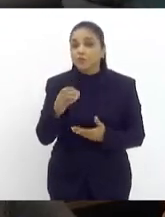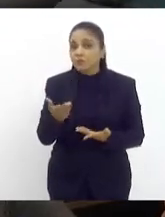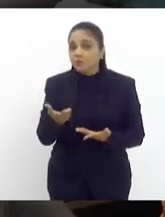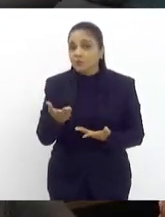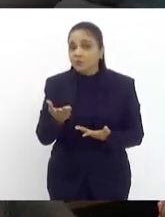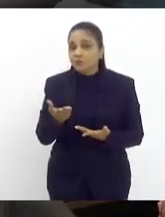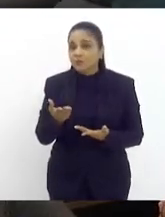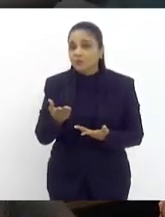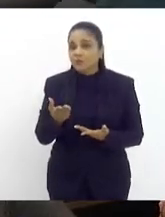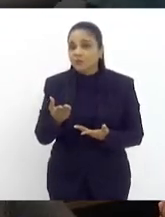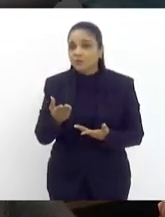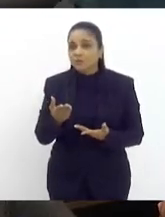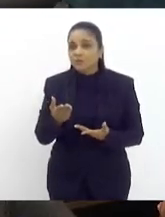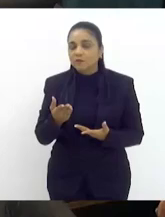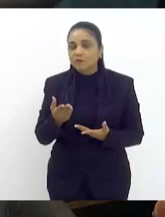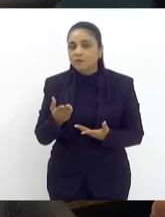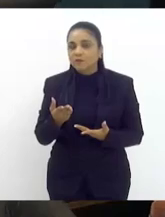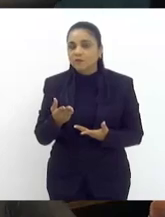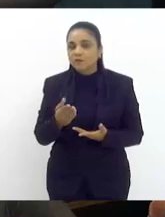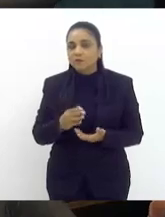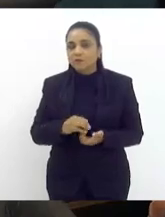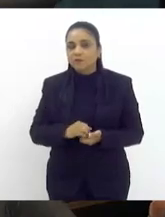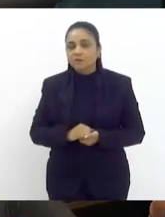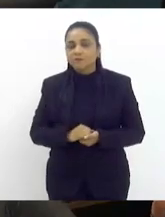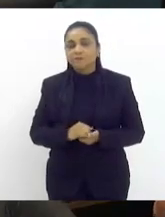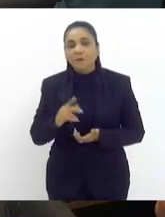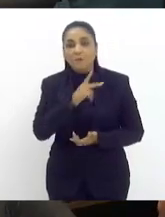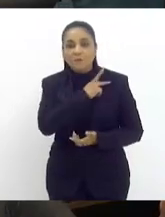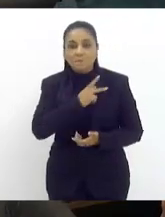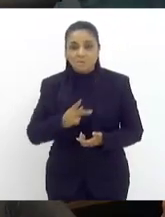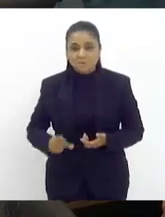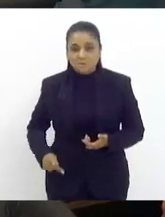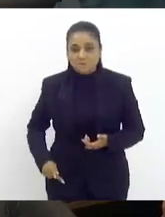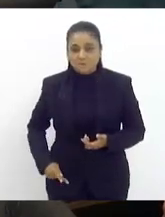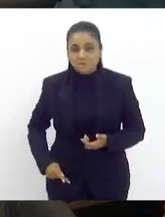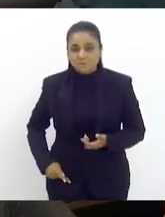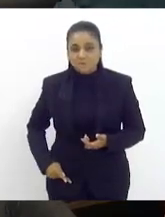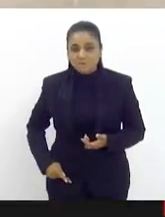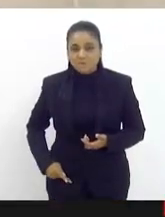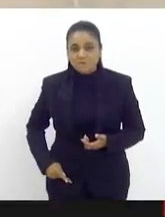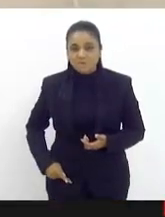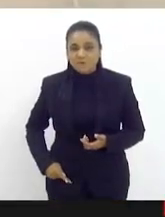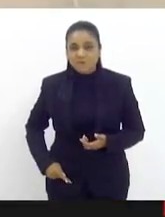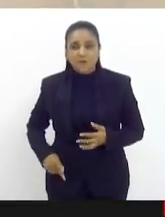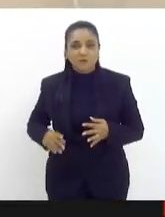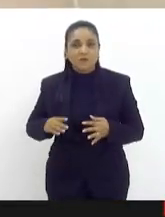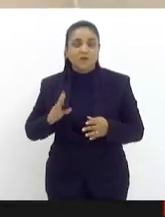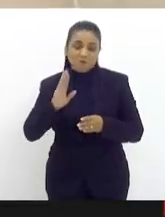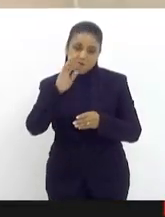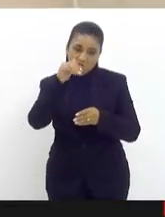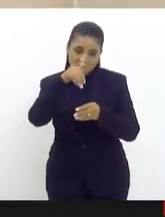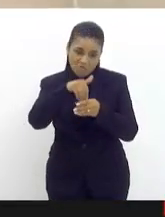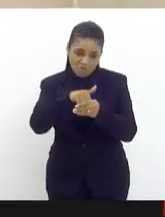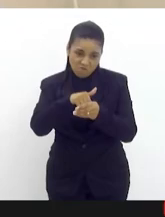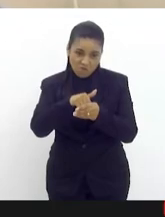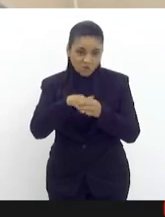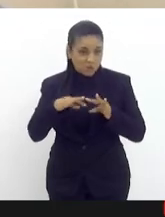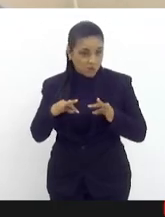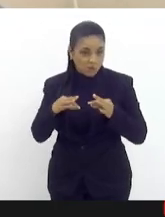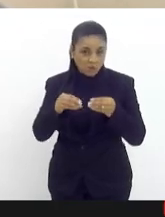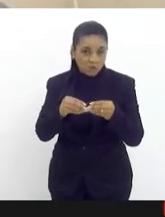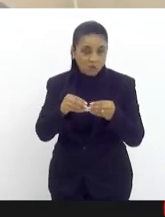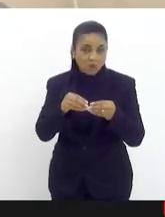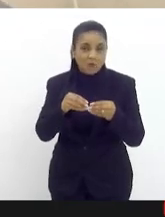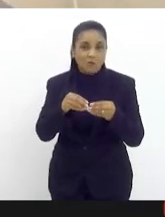Sim. Depois desse elogio, sim. Senhor presidente, já que todo mundo está votando aí pelo Zoom,